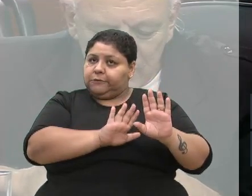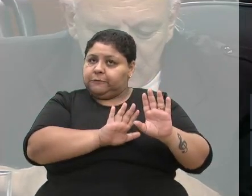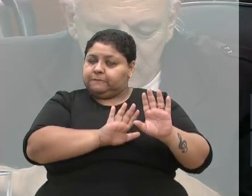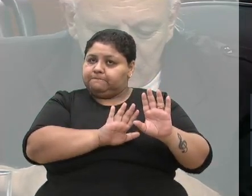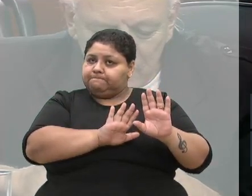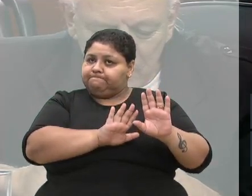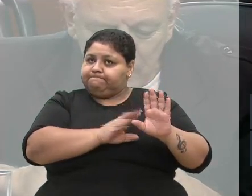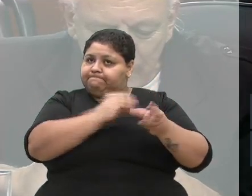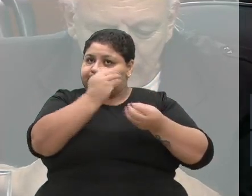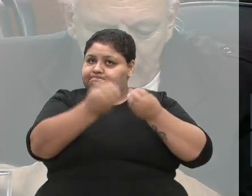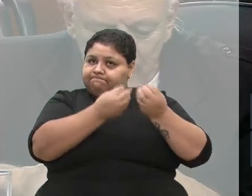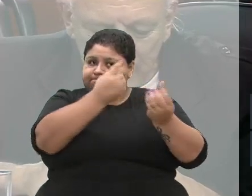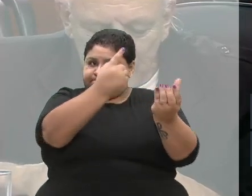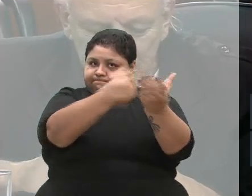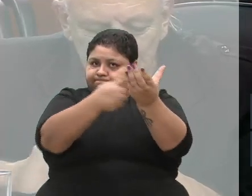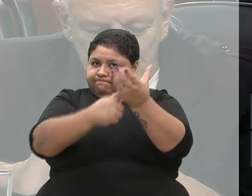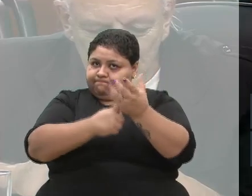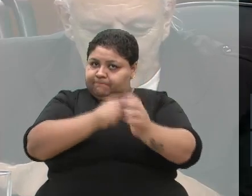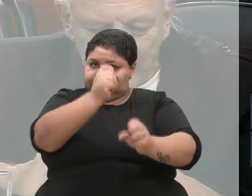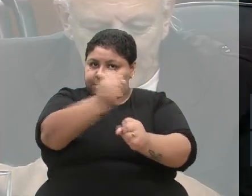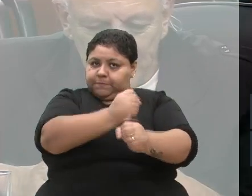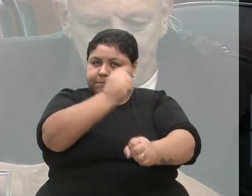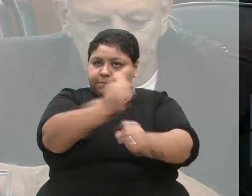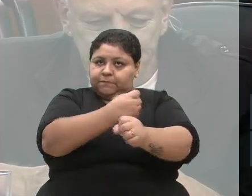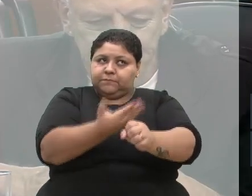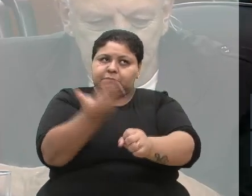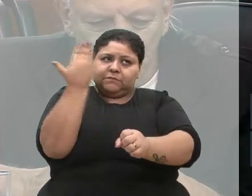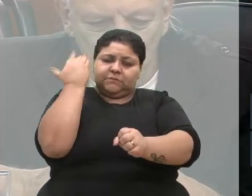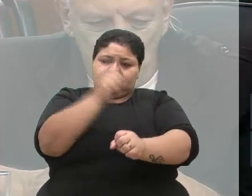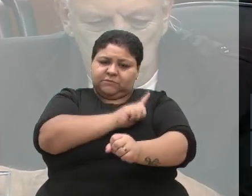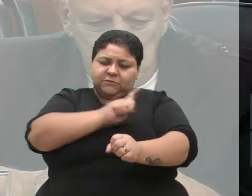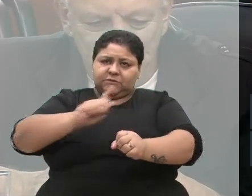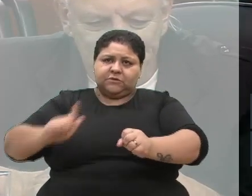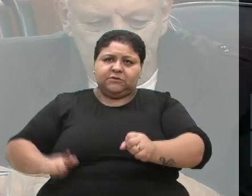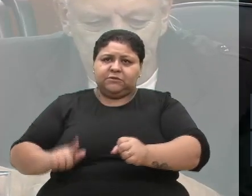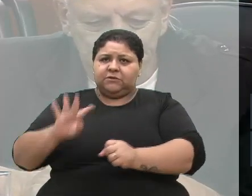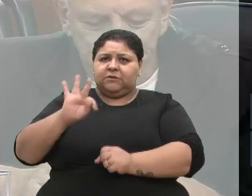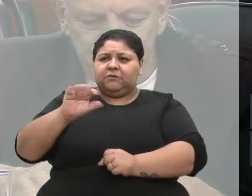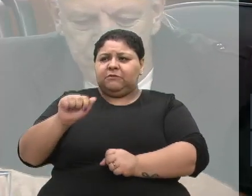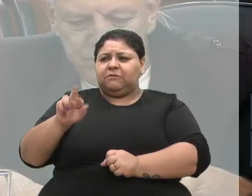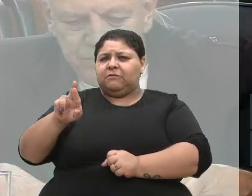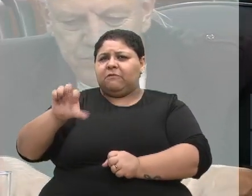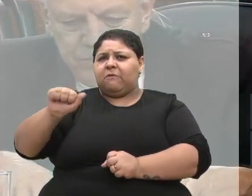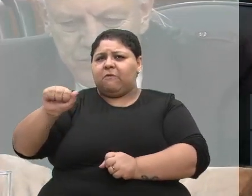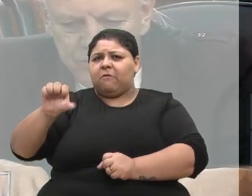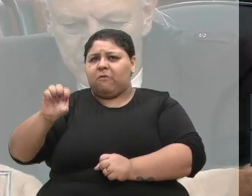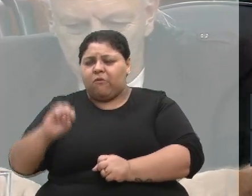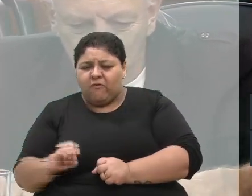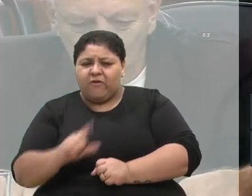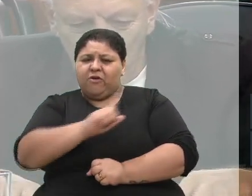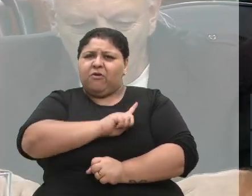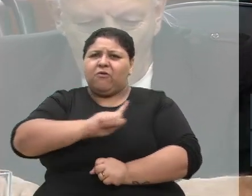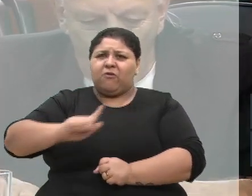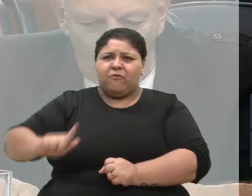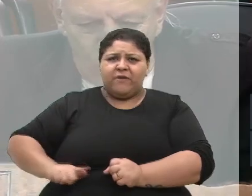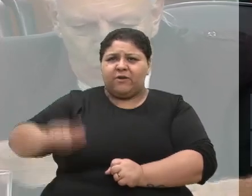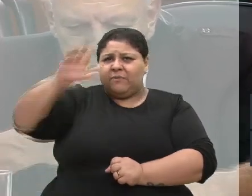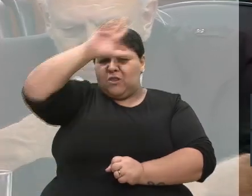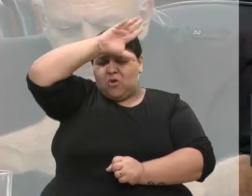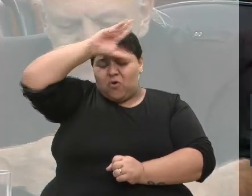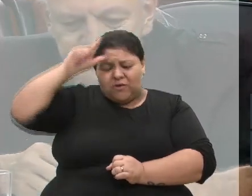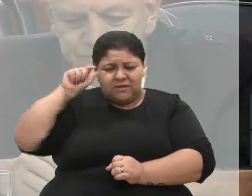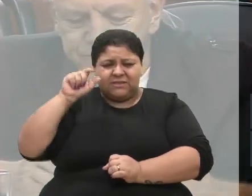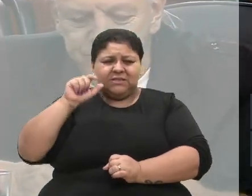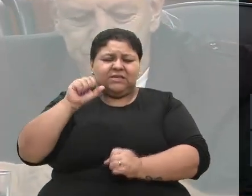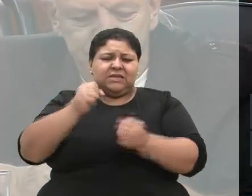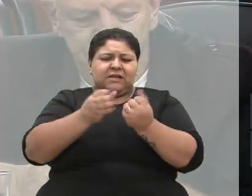o que foi acordado para a construção. Na época, o governo Tarso deu 4 milhões, o governo municipal deu 4 milhões, a FUCS deu 4 milhões, e